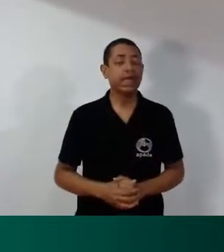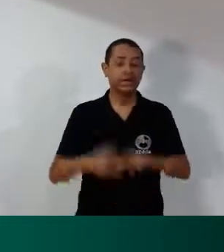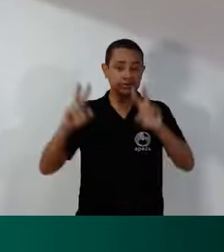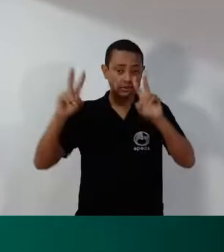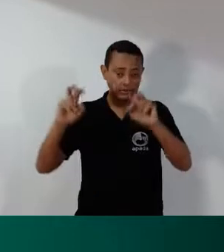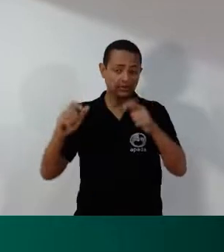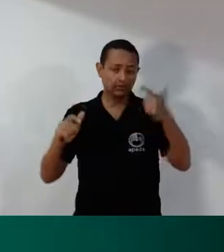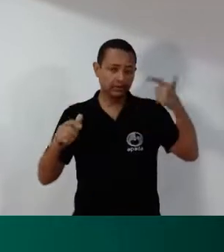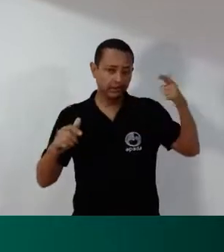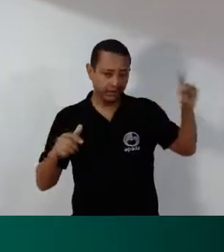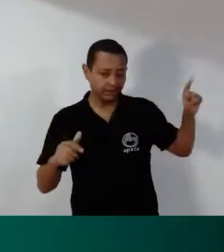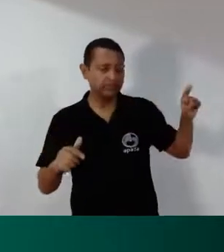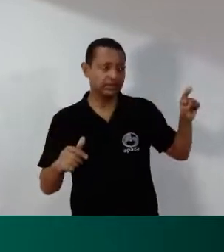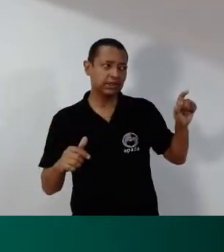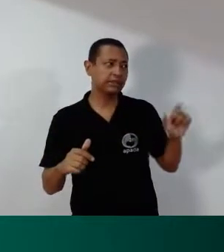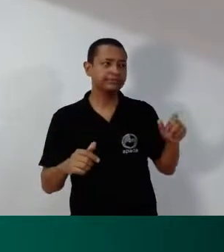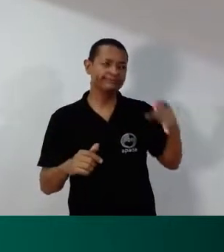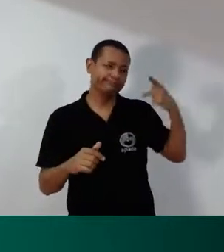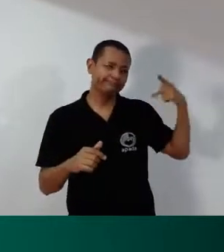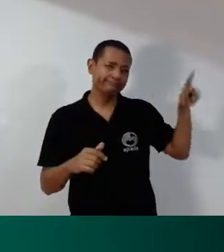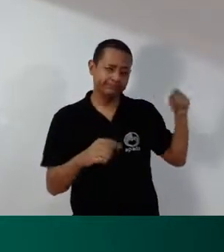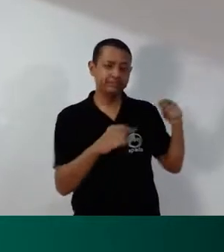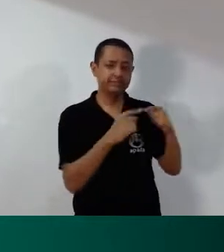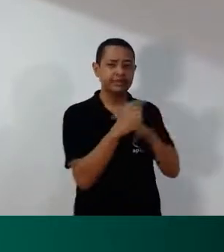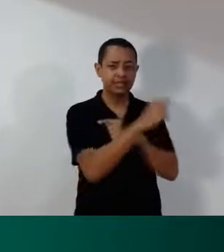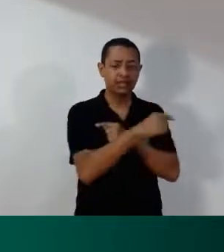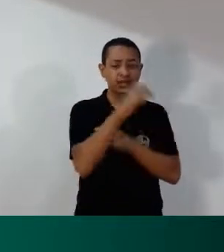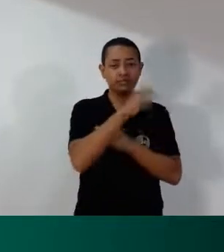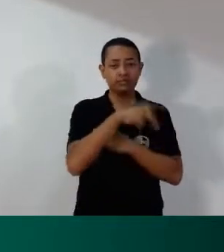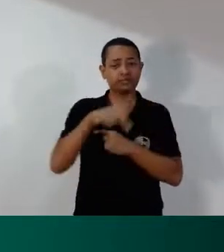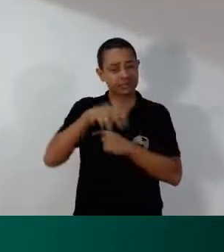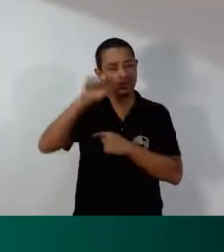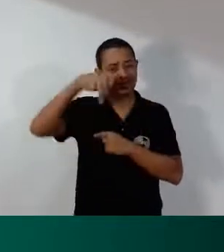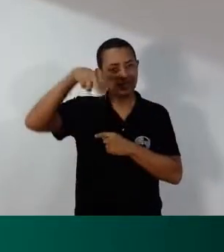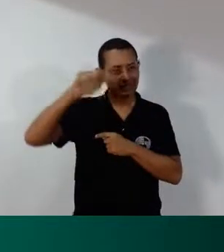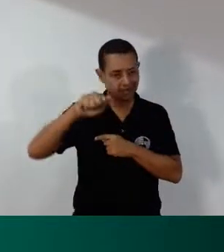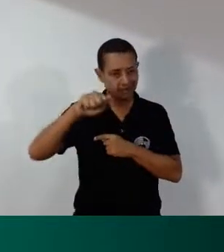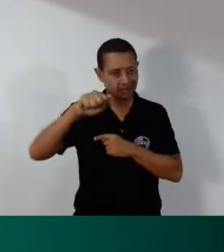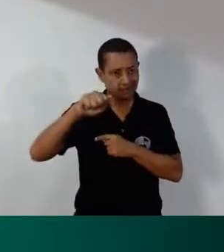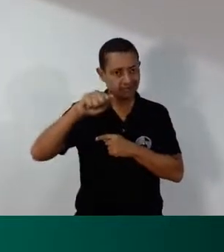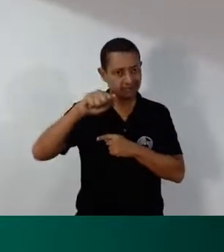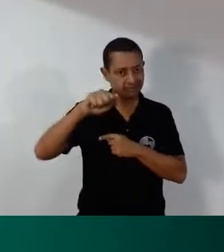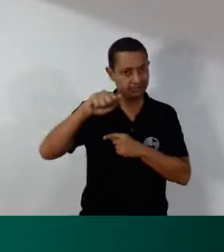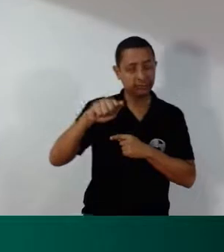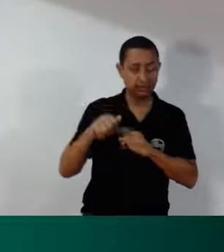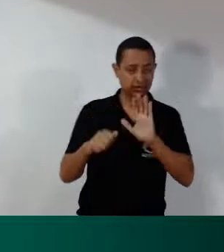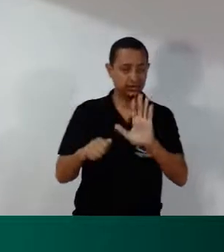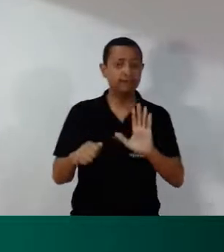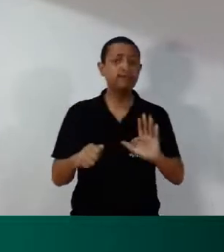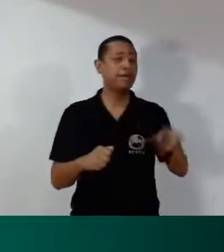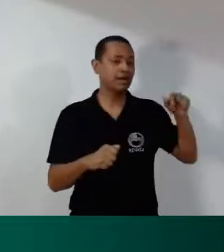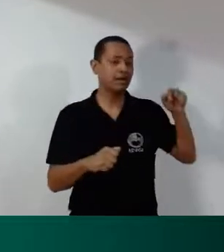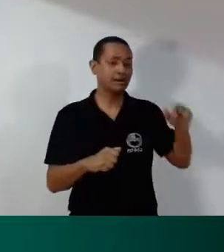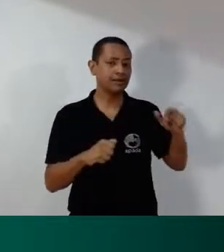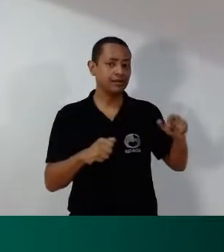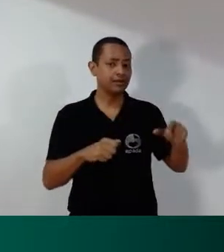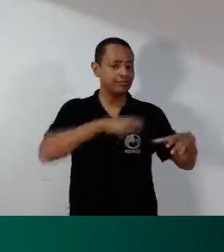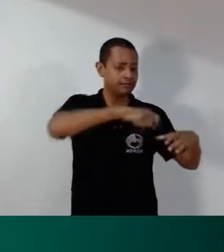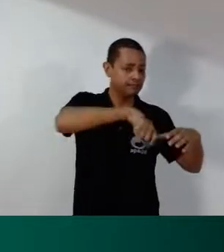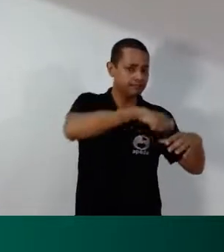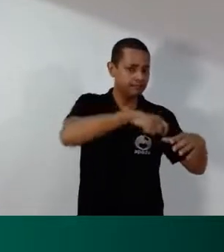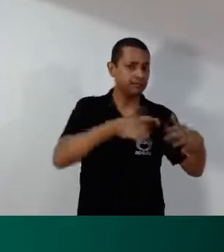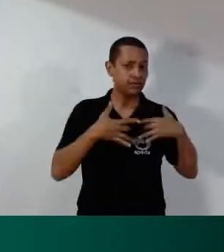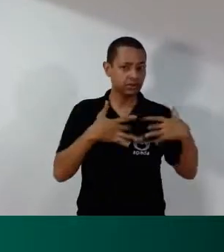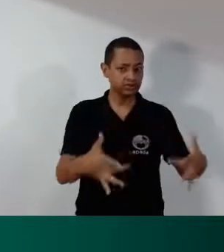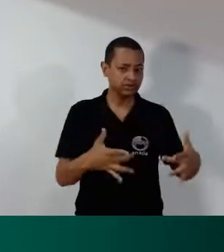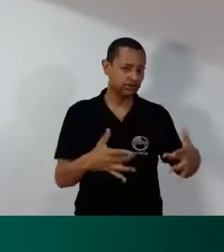da professora Ana né mas tem outro de baixo para levar de pesquisa ó na cozinha eu falei desses jovens aí há 20 anos atrás